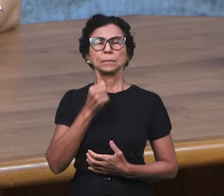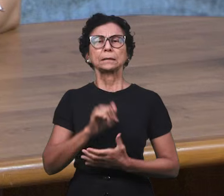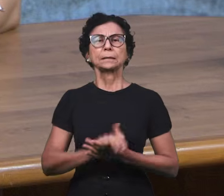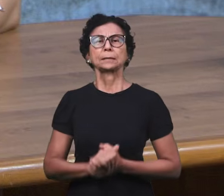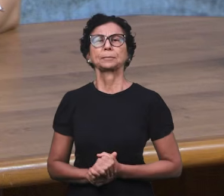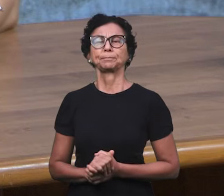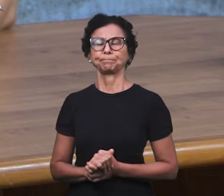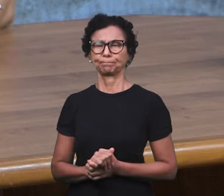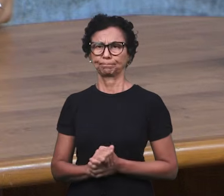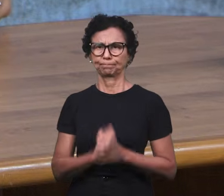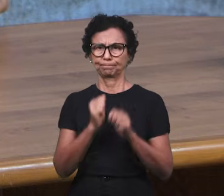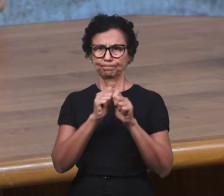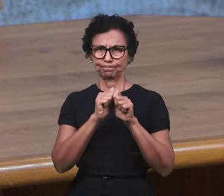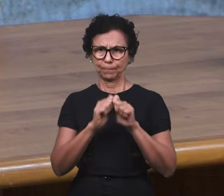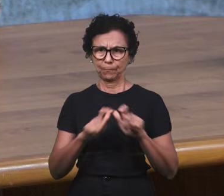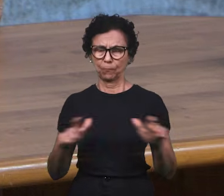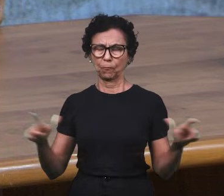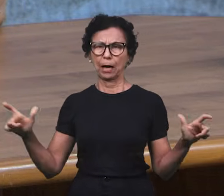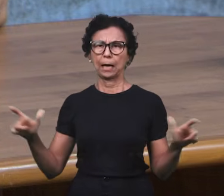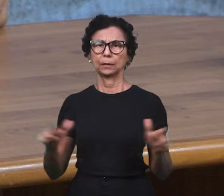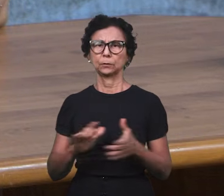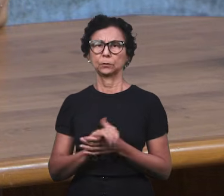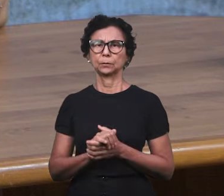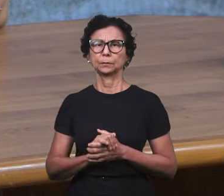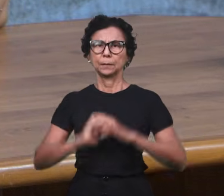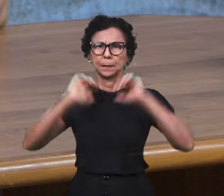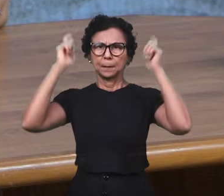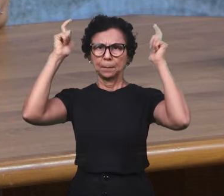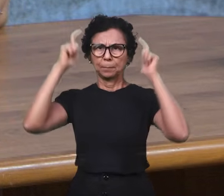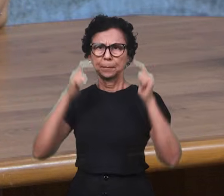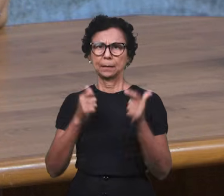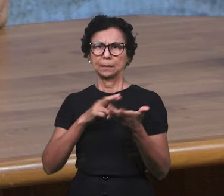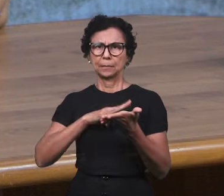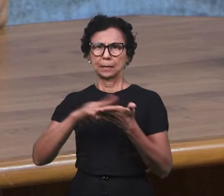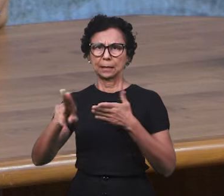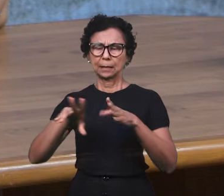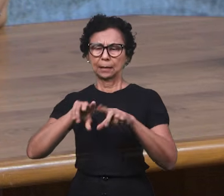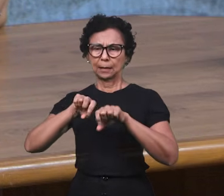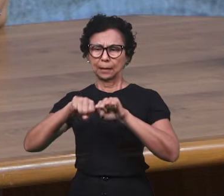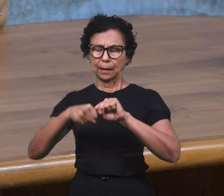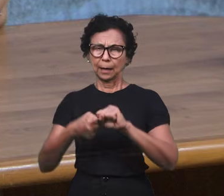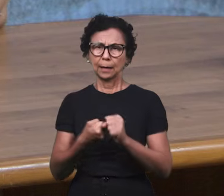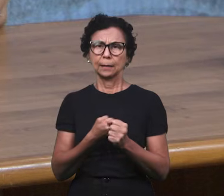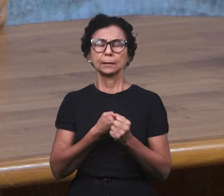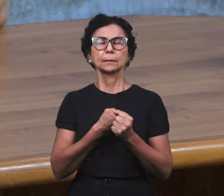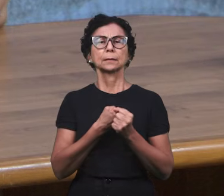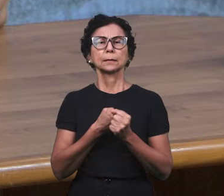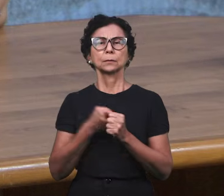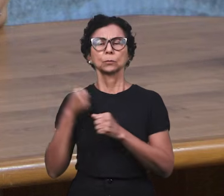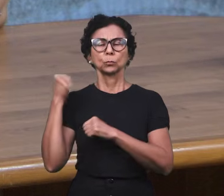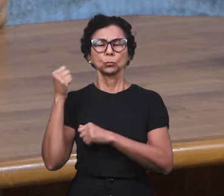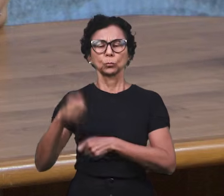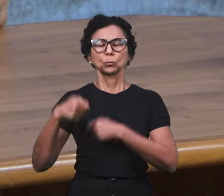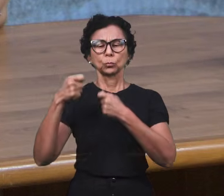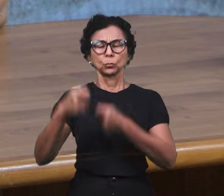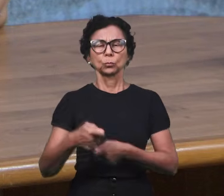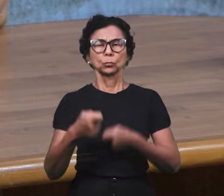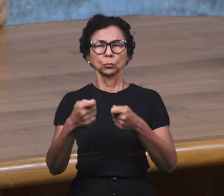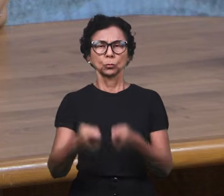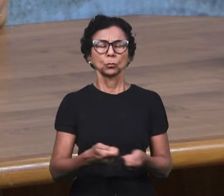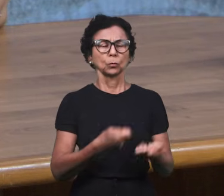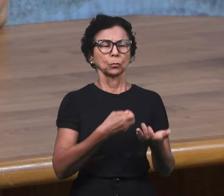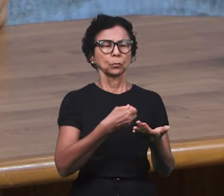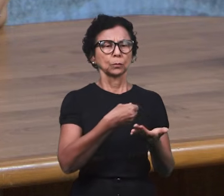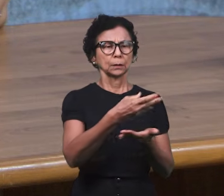rei e dos seus príncipes por todo Israel e Judá, e segundo o mandado